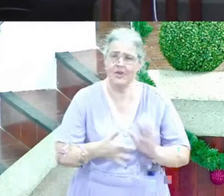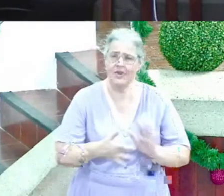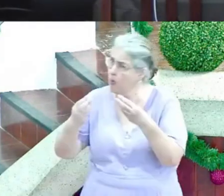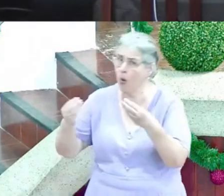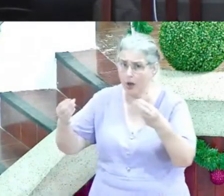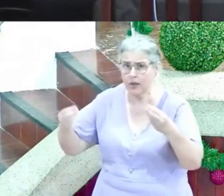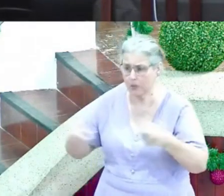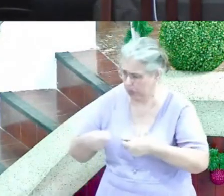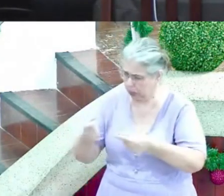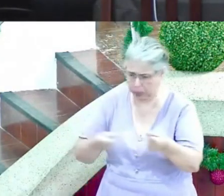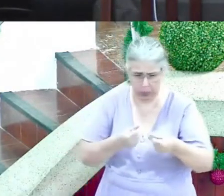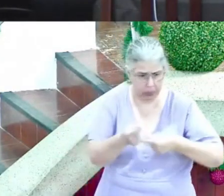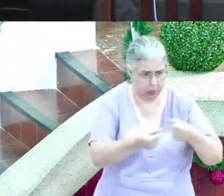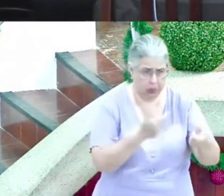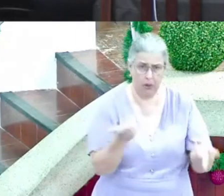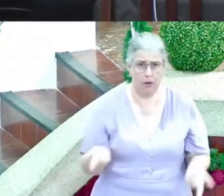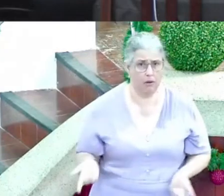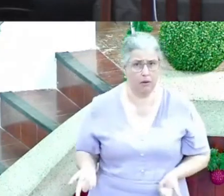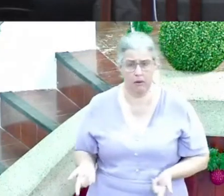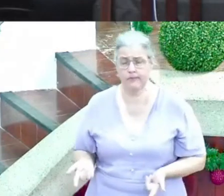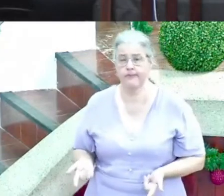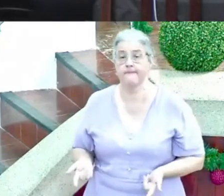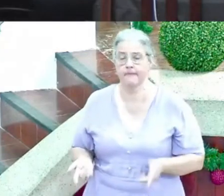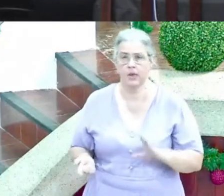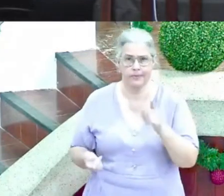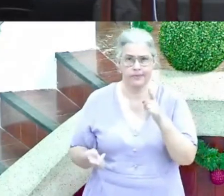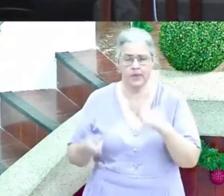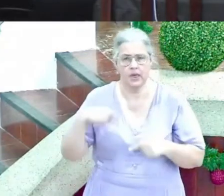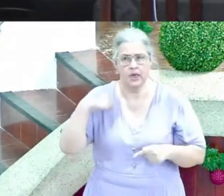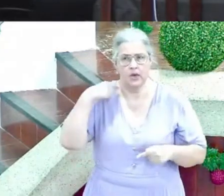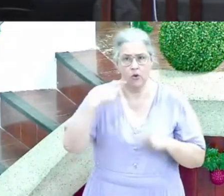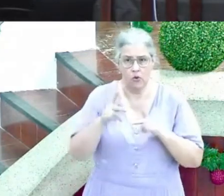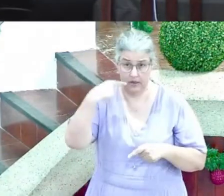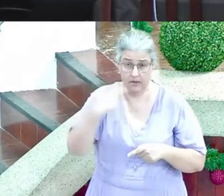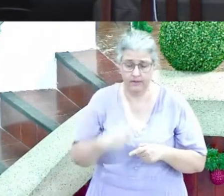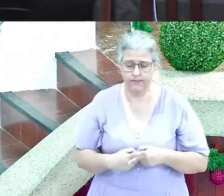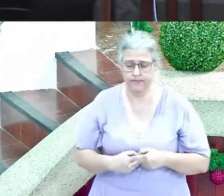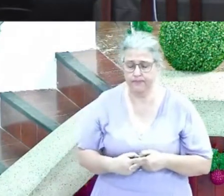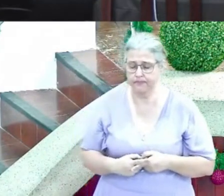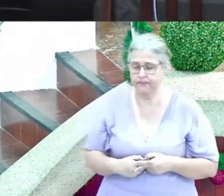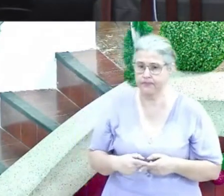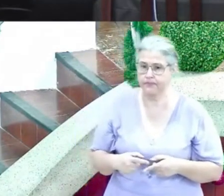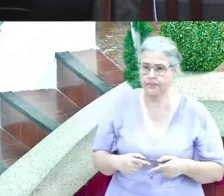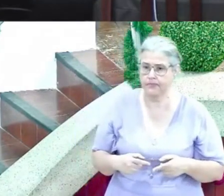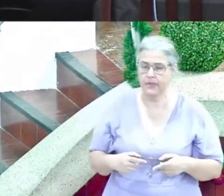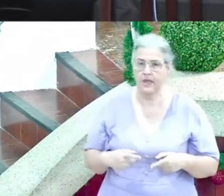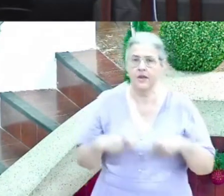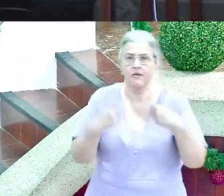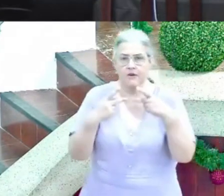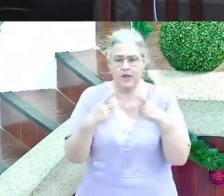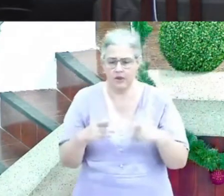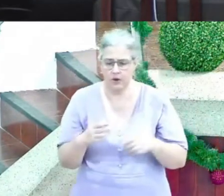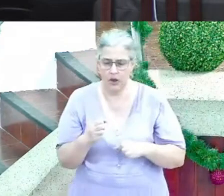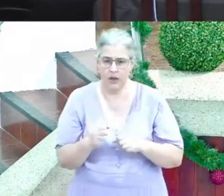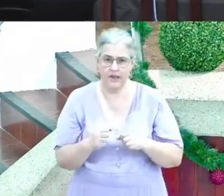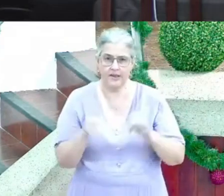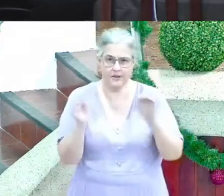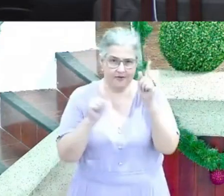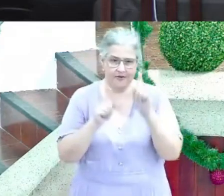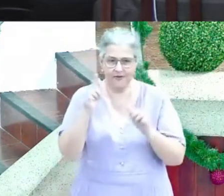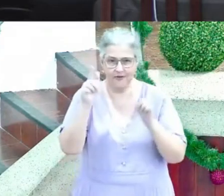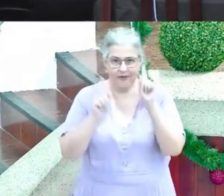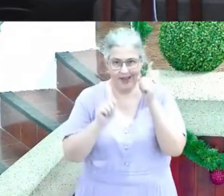exemplo, somente os americanos no ano passado gastaram as festas de final de ano